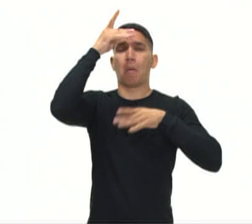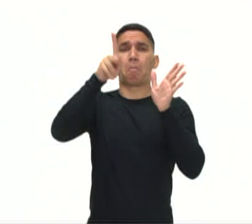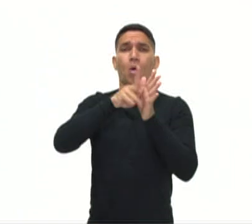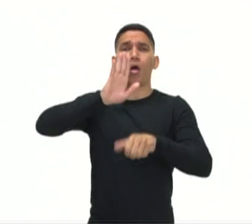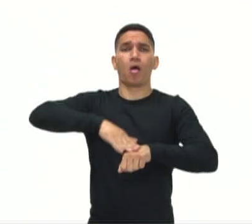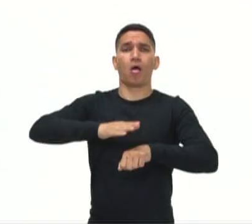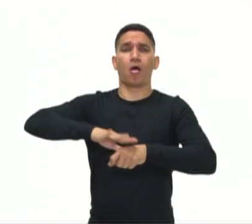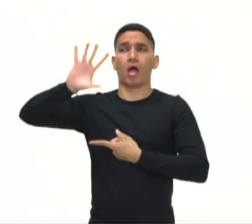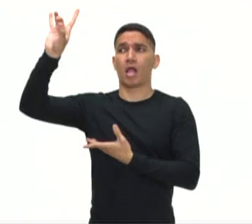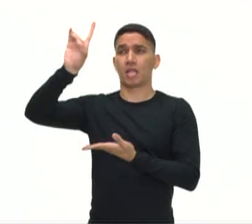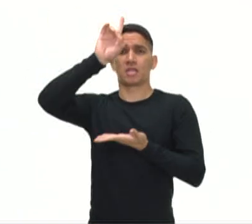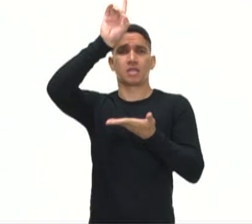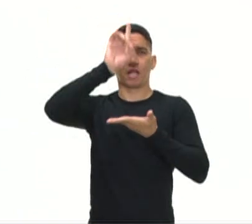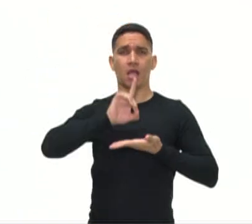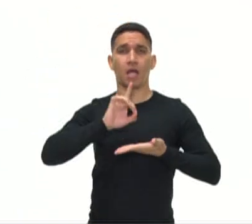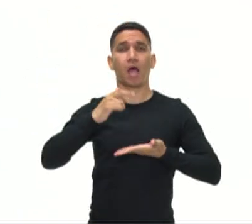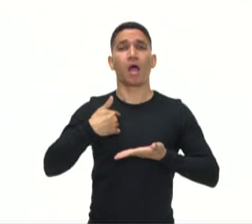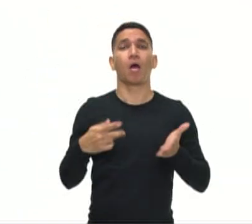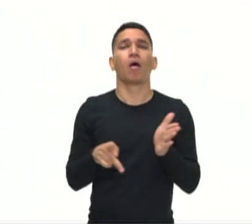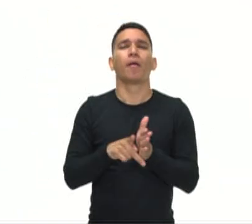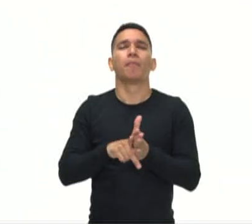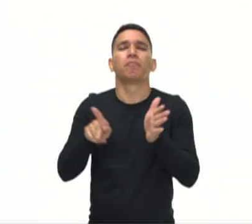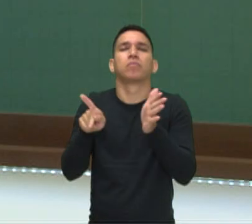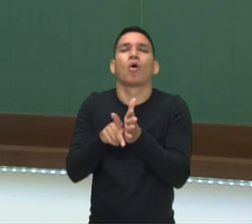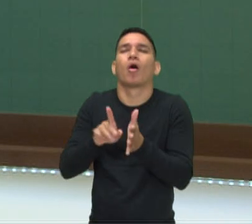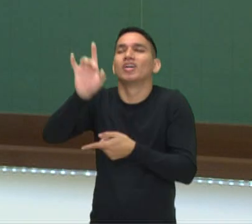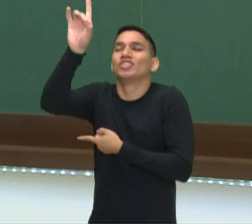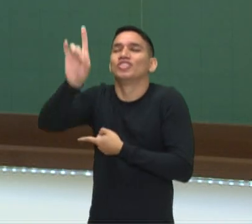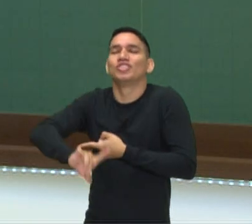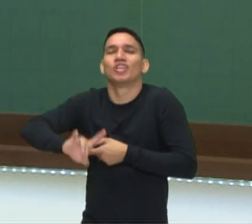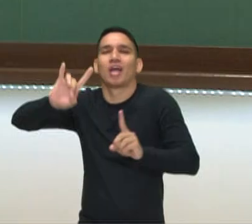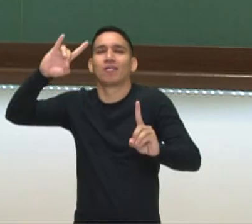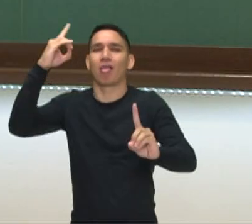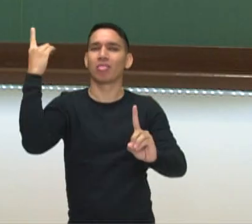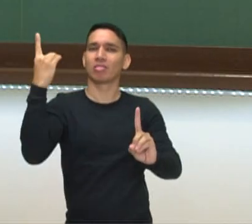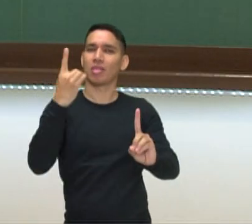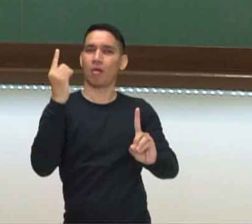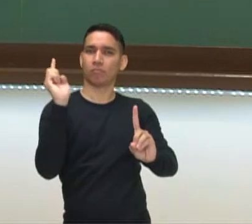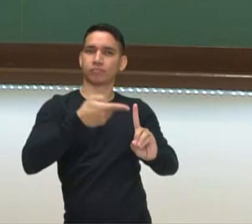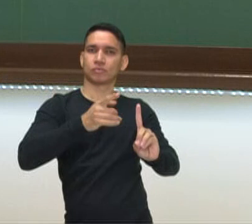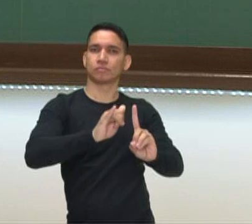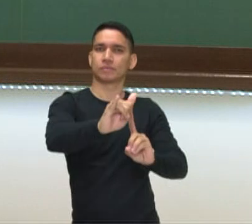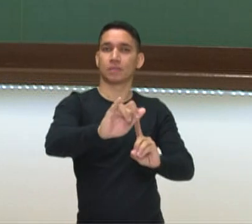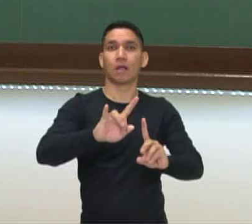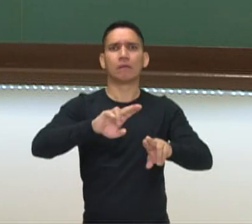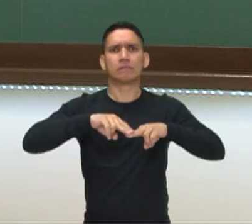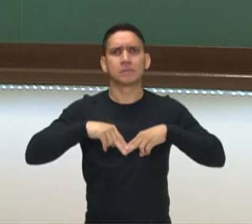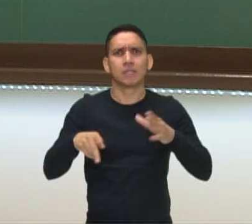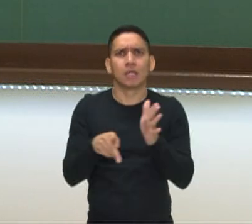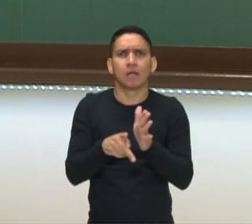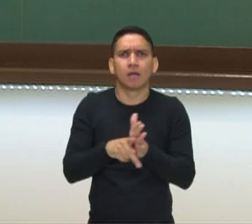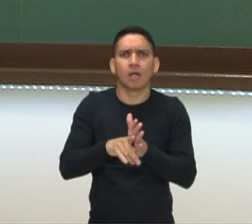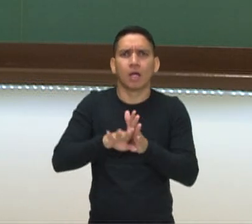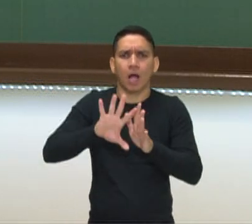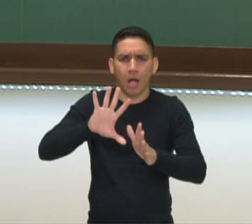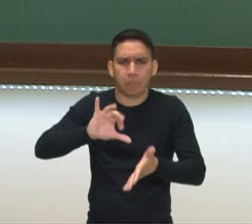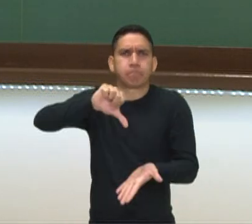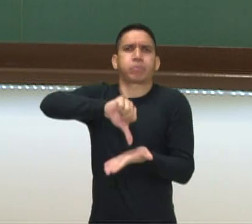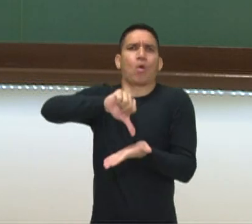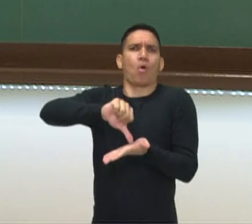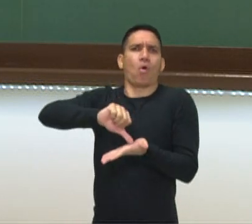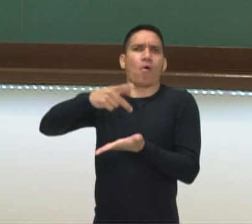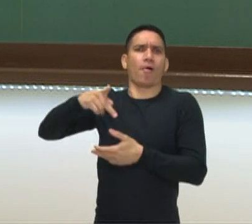da doutrina do direito divino de Jacques Bossuet. Ou seja, ele tomou medidas centralizadoras,